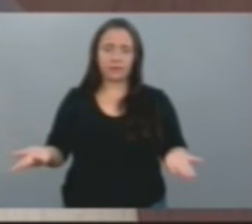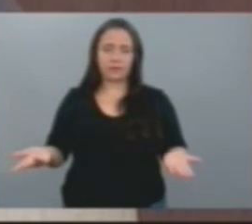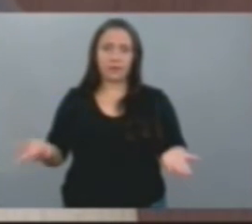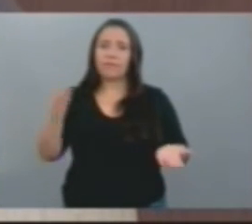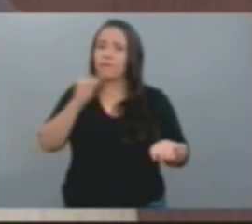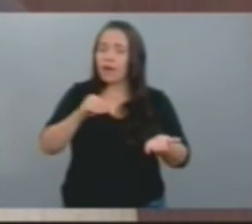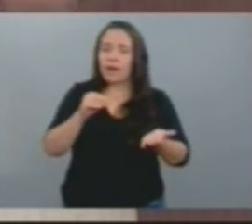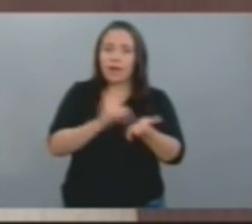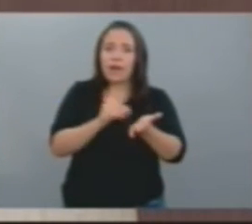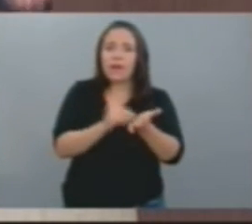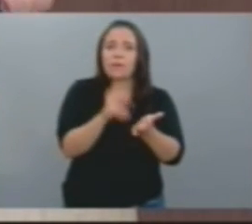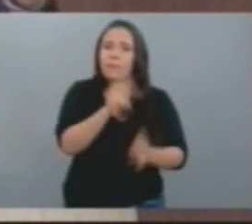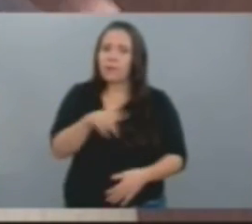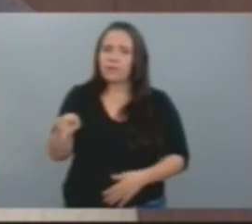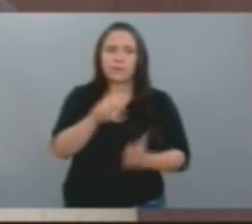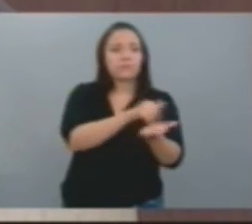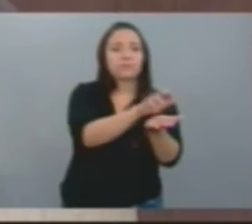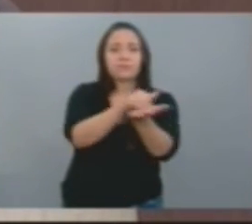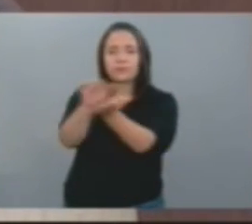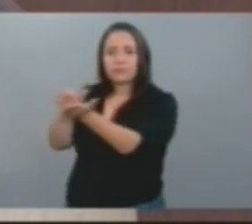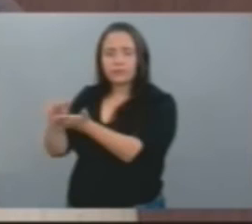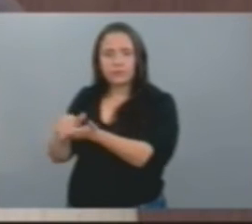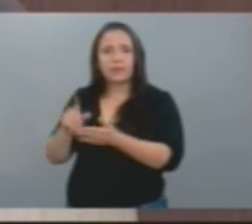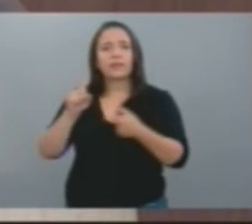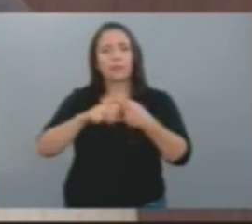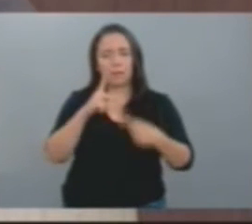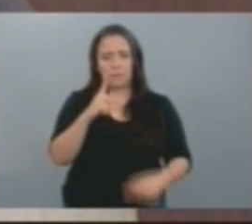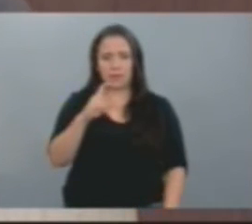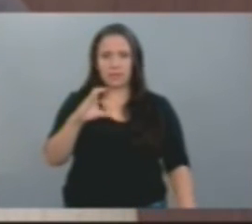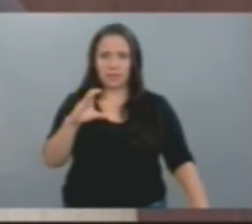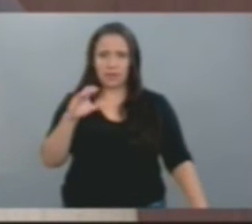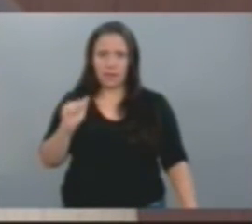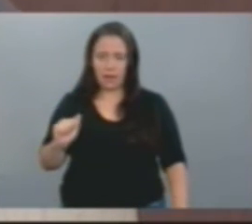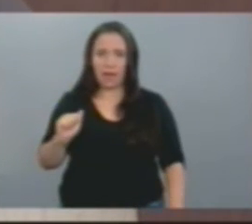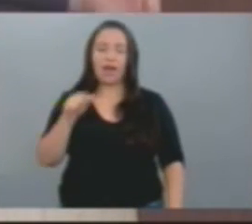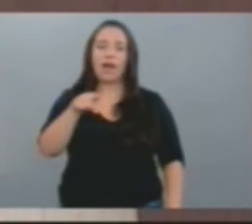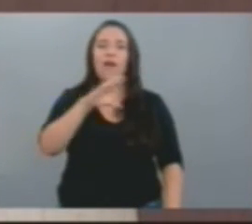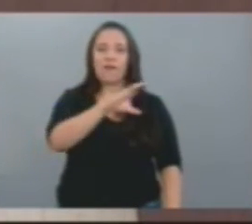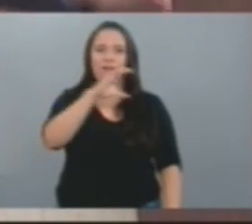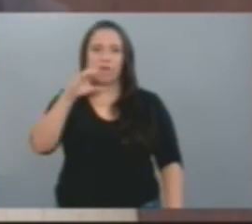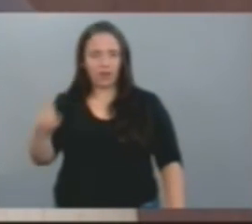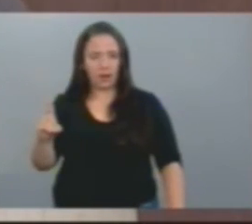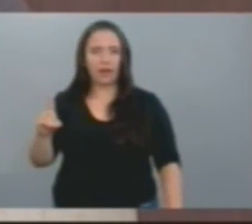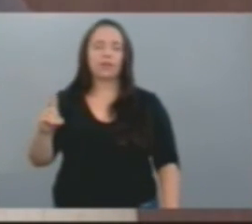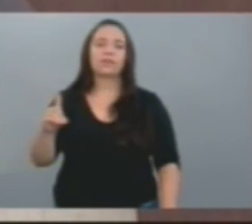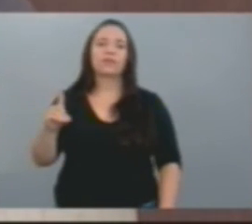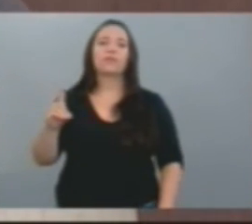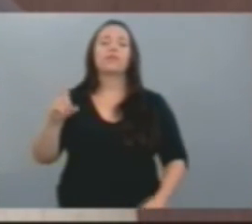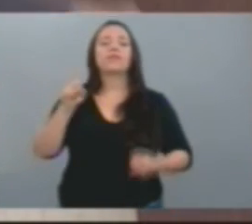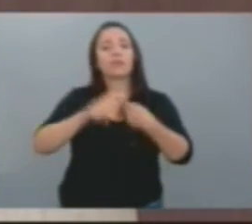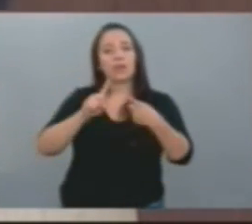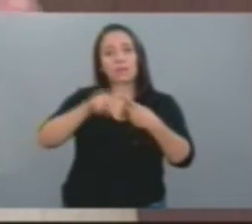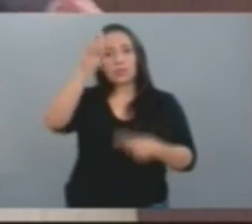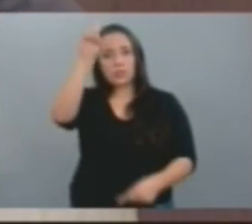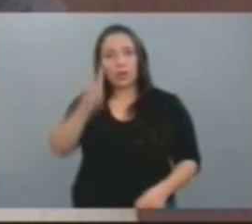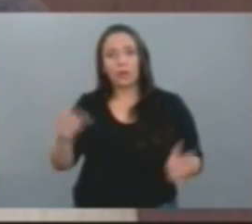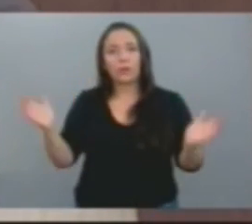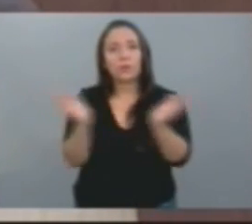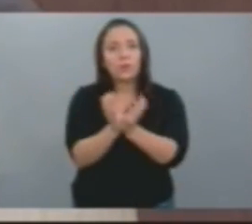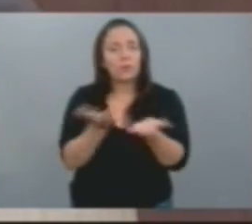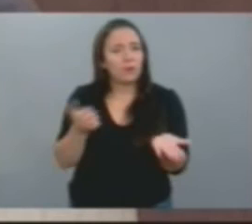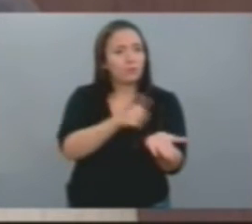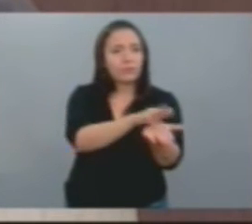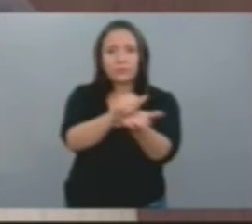esses professores, assim como o PCA, que é o professor coordenador de área, ou o professor diretor de turma. Pior do que